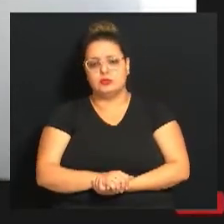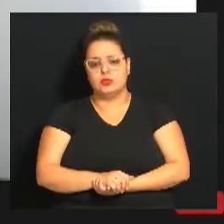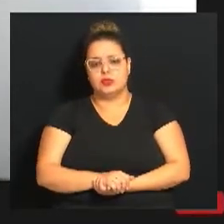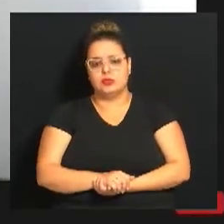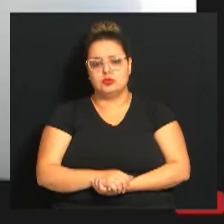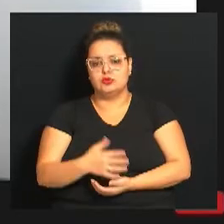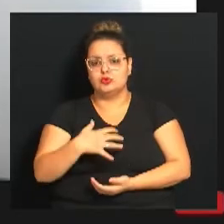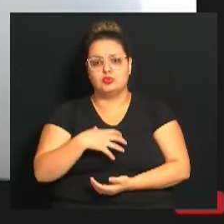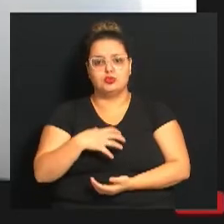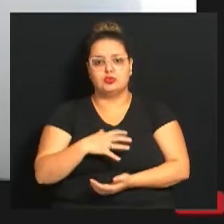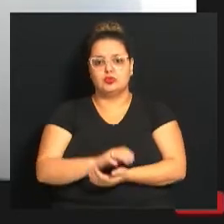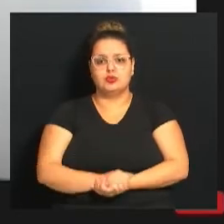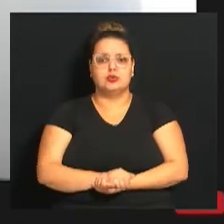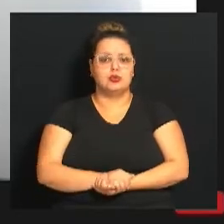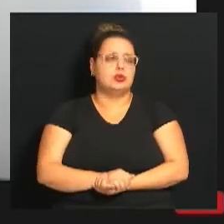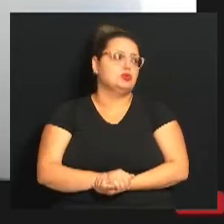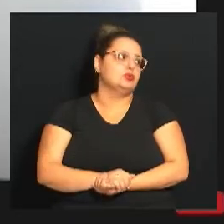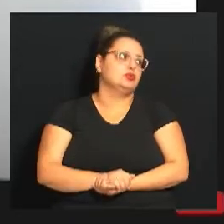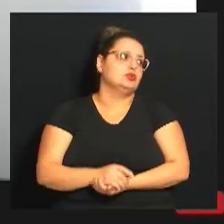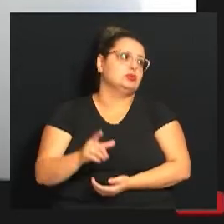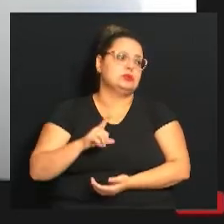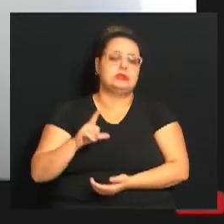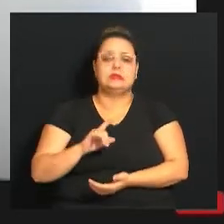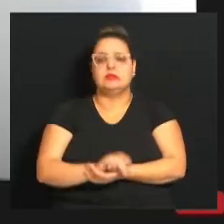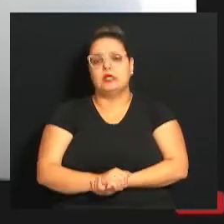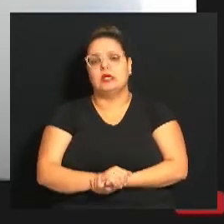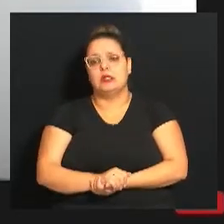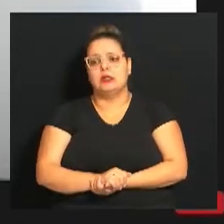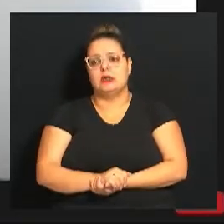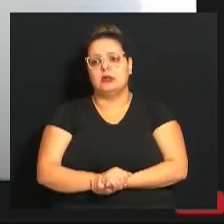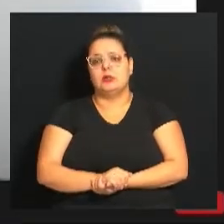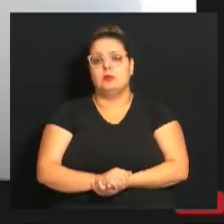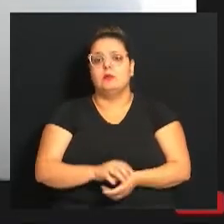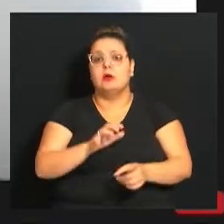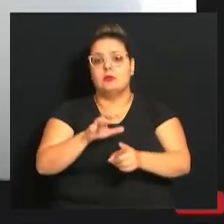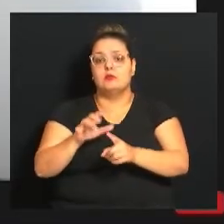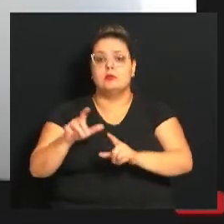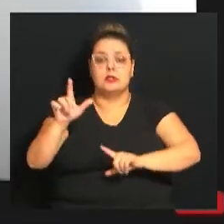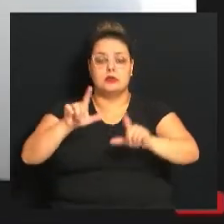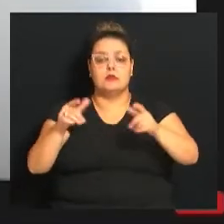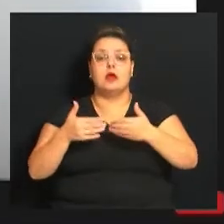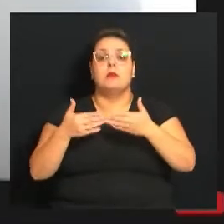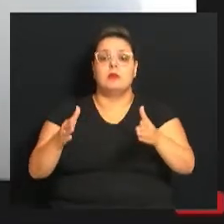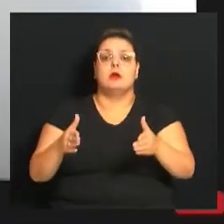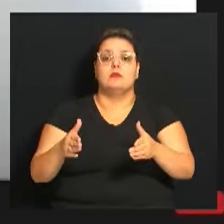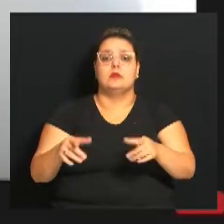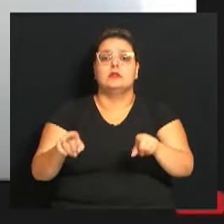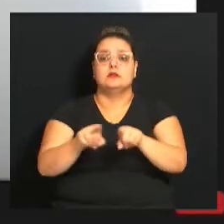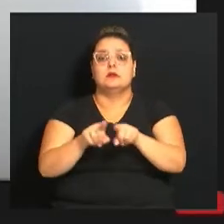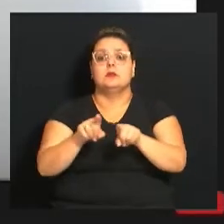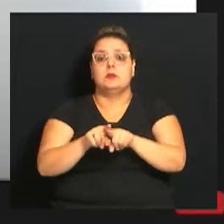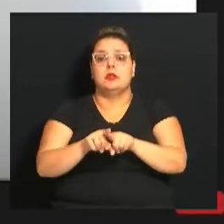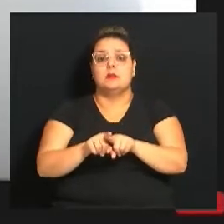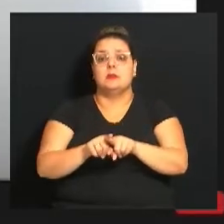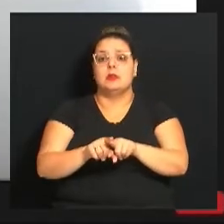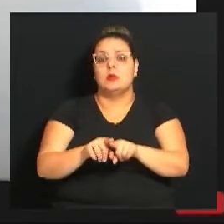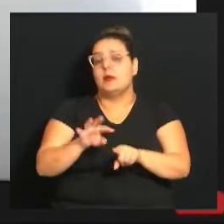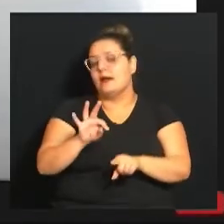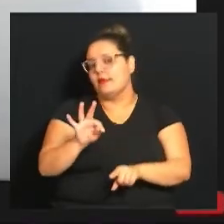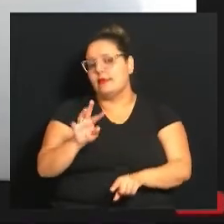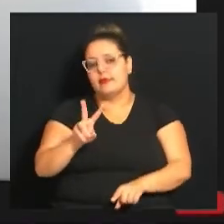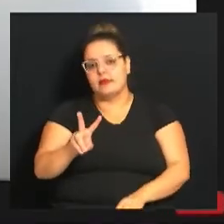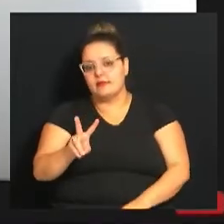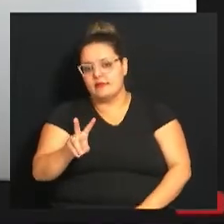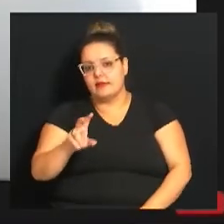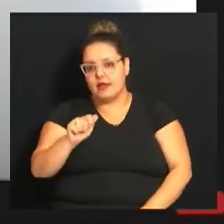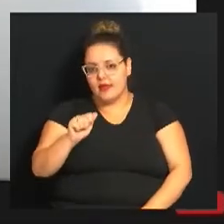que também teve impacto, também, não só na TV aberta, mas também na TV por assinatura. Então, a gente tem duas